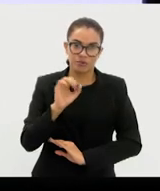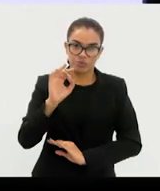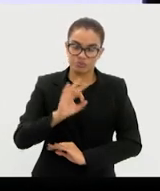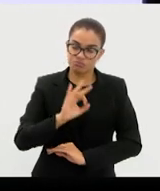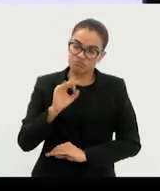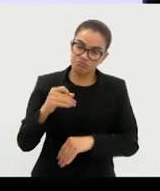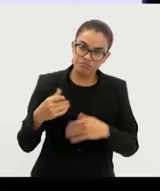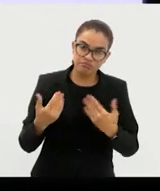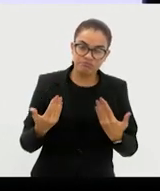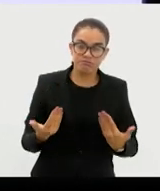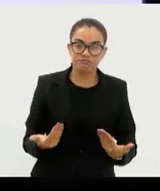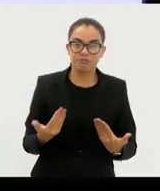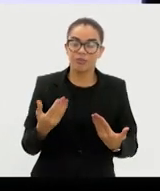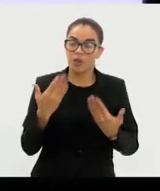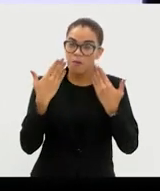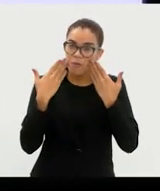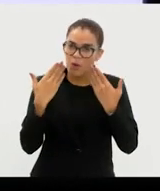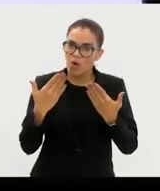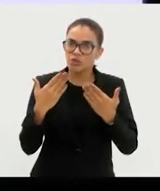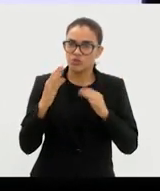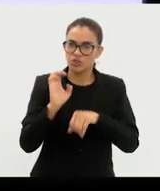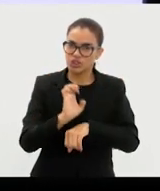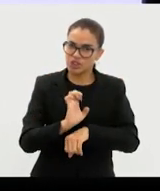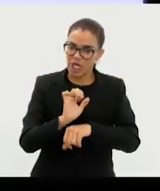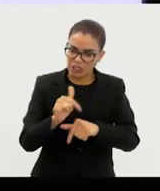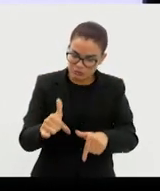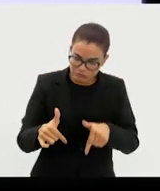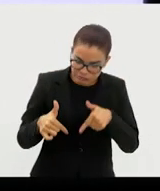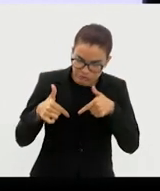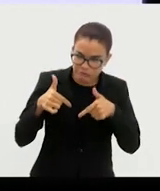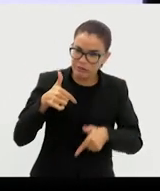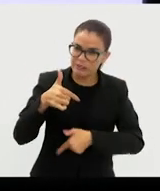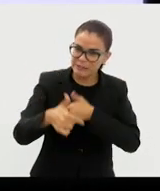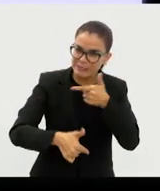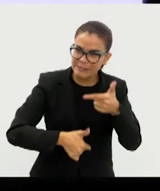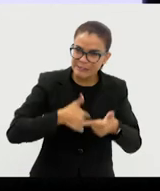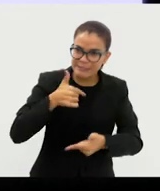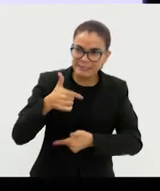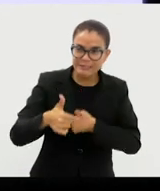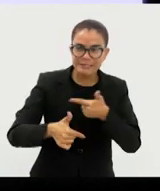188%. Então, assim, o que mostra é que o Estado está fazendo sua parte, está tentando